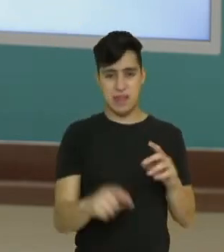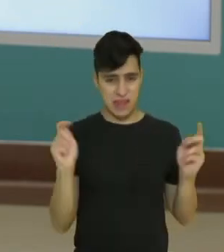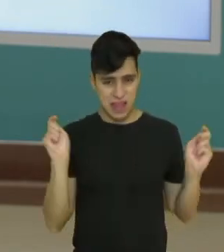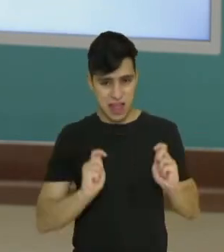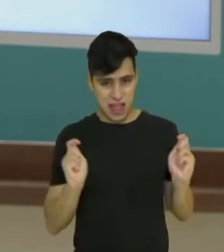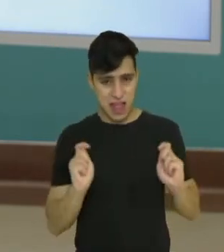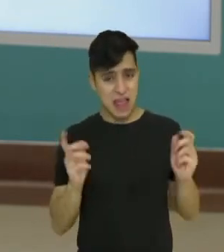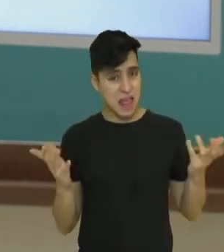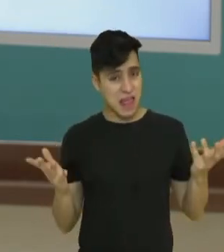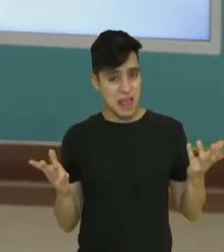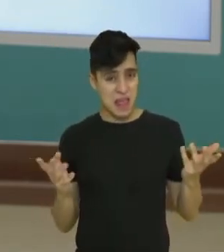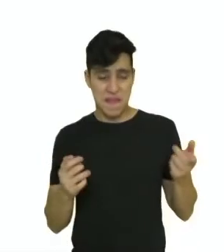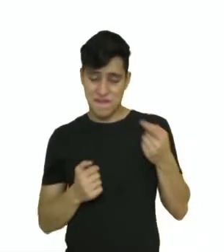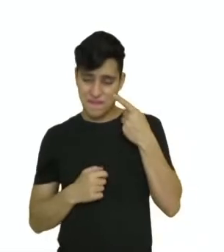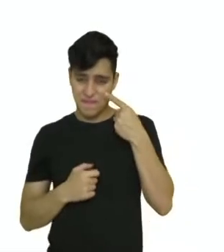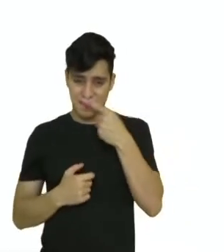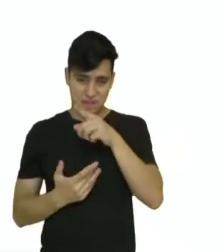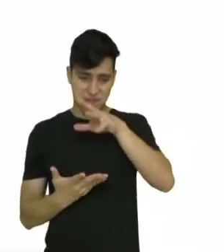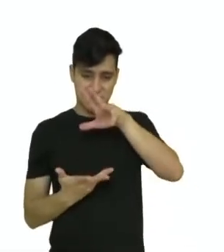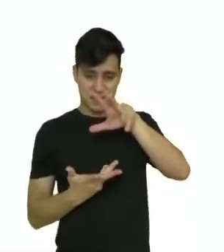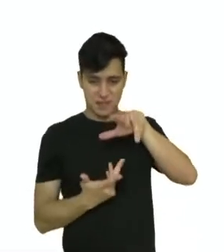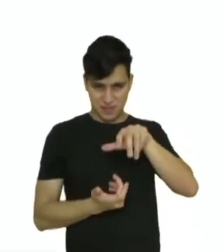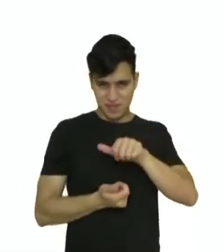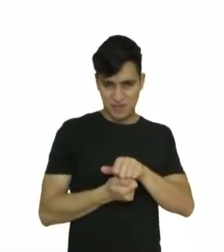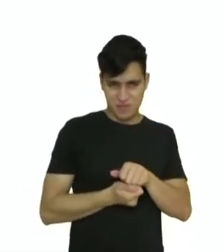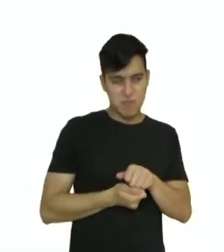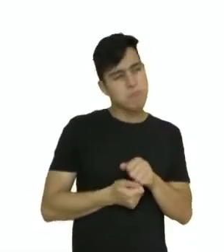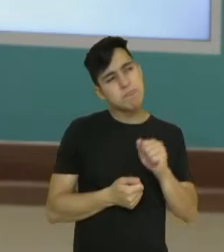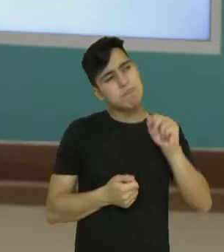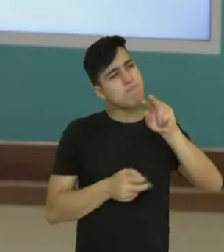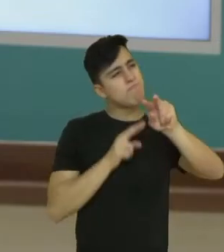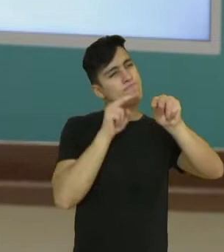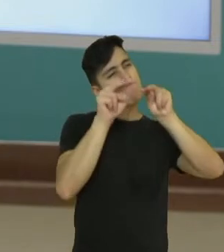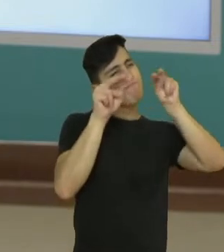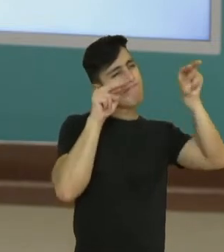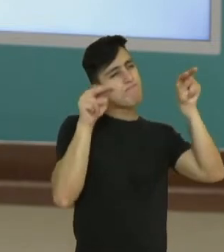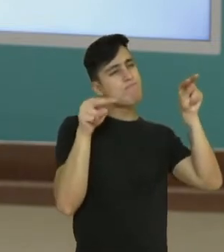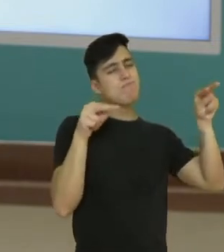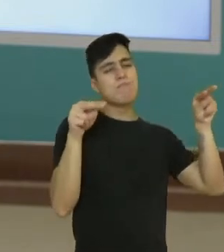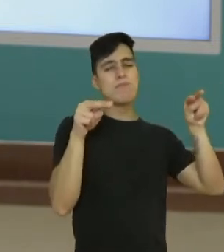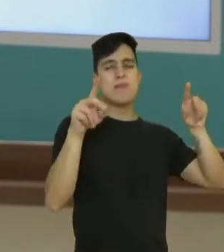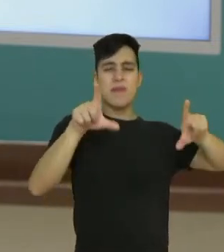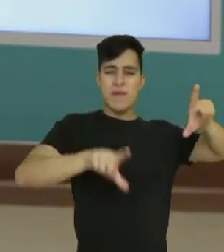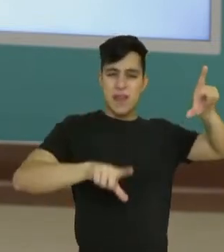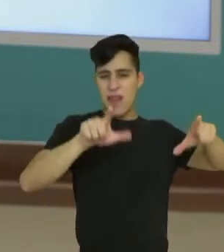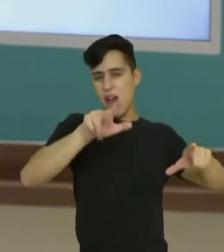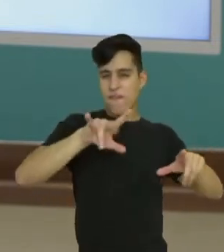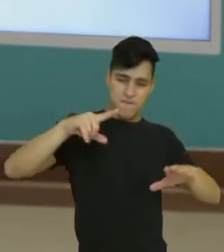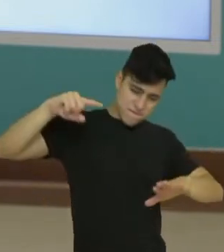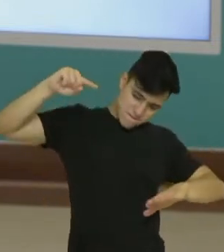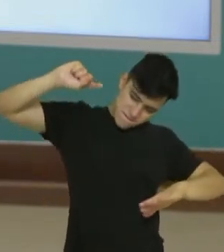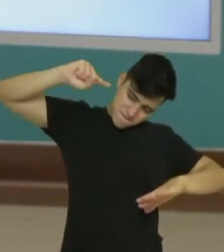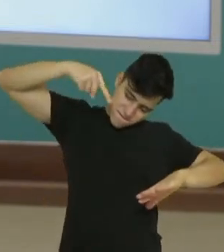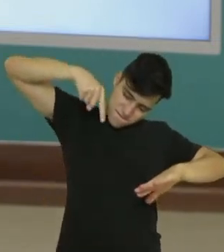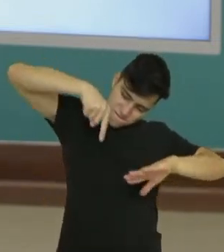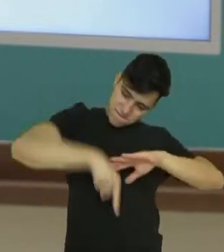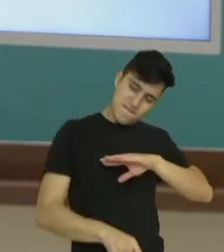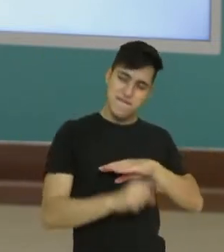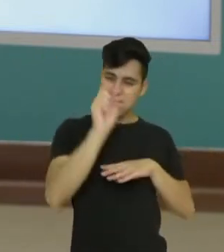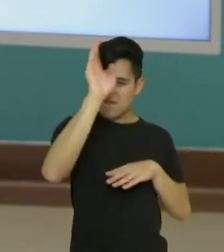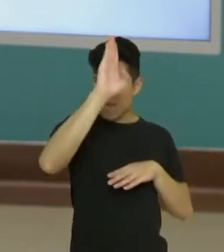Então repare bem no nosso planeta Terra. A gente não vê isso em desenhos ou filmes. Eu vou cavar aqui no Brasil,